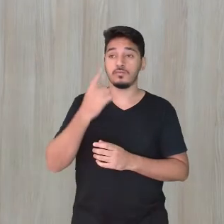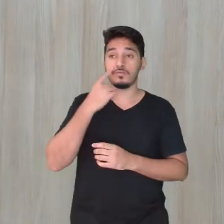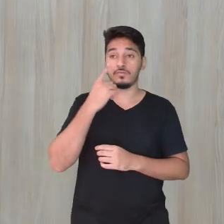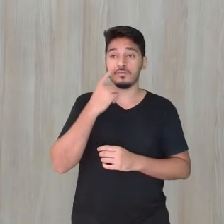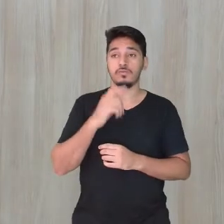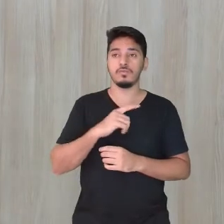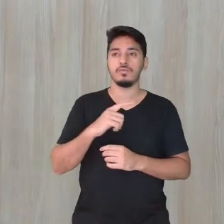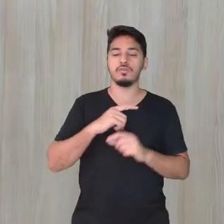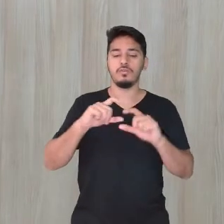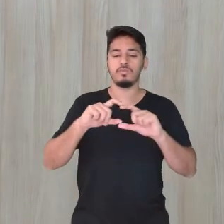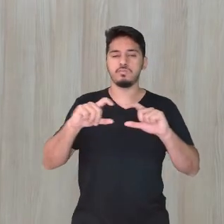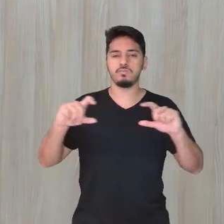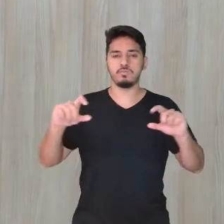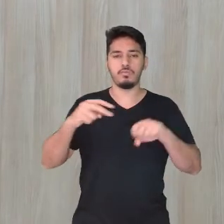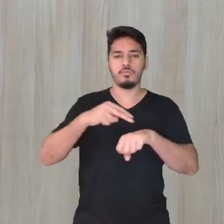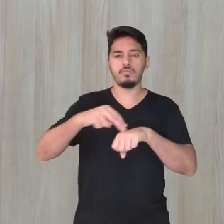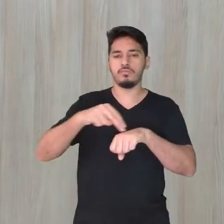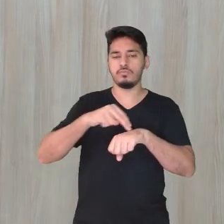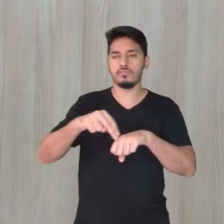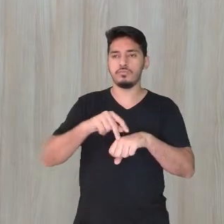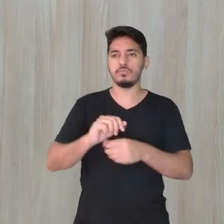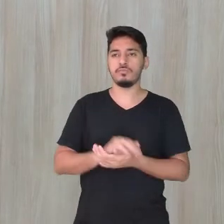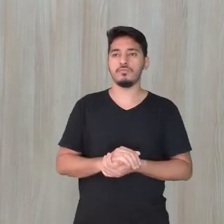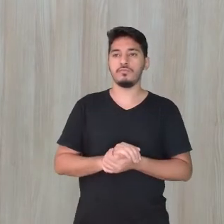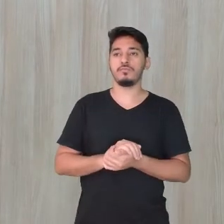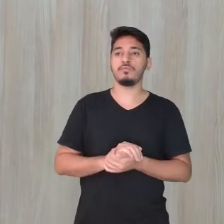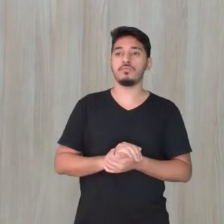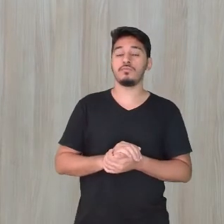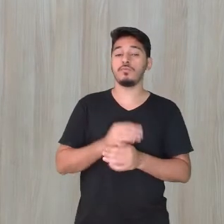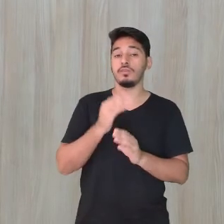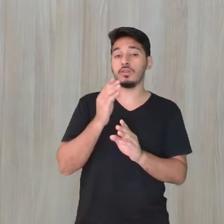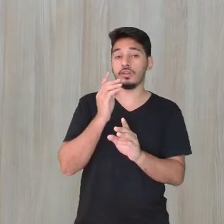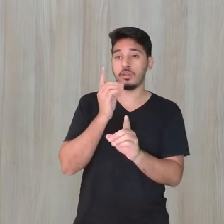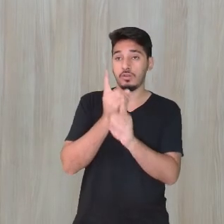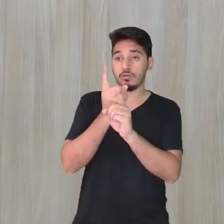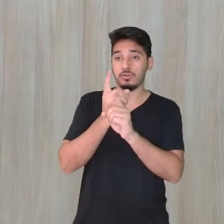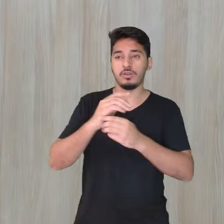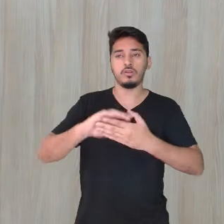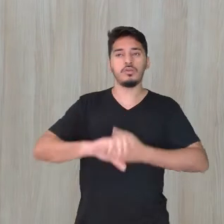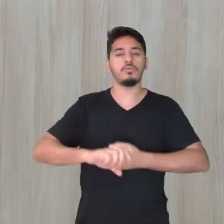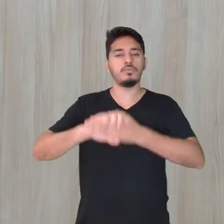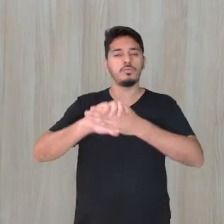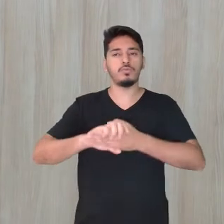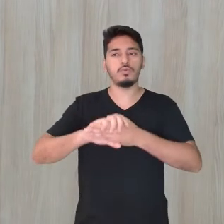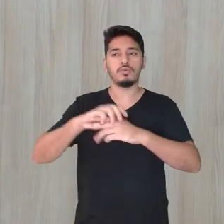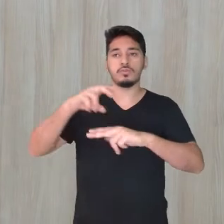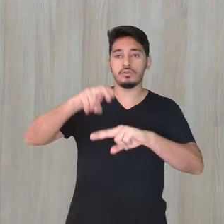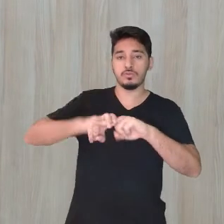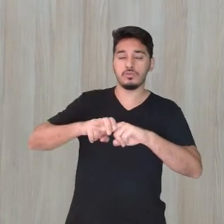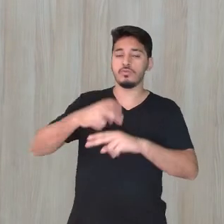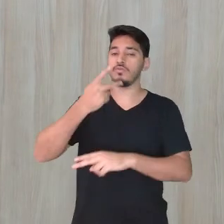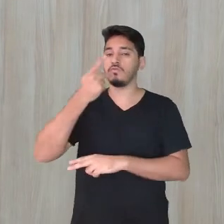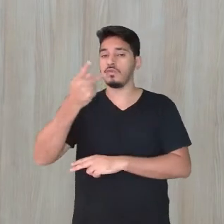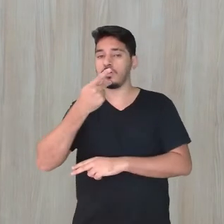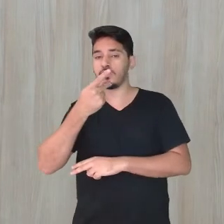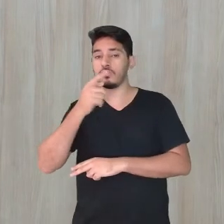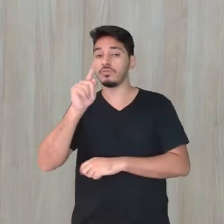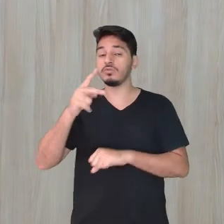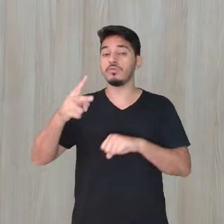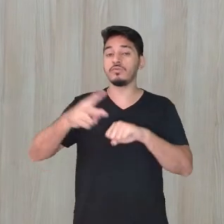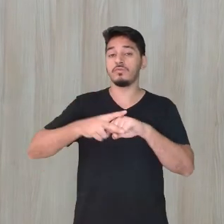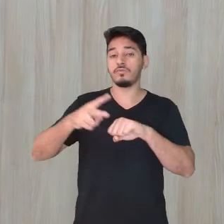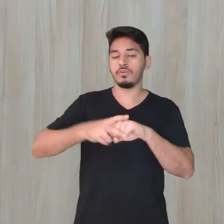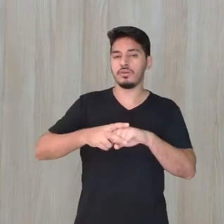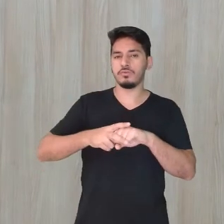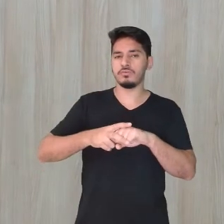coloquei em negrito alguns trechos. Encontrei, cumprimentou-me, sentou-se e falou. Todos esses termos são verbos. E